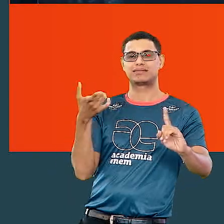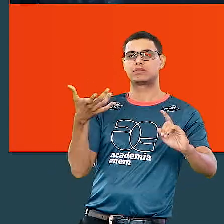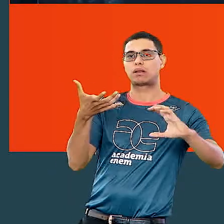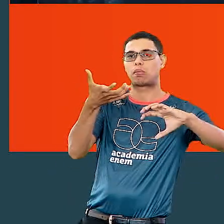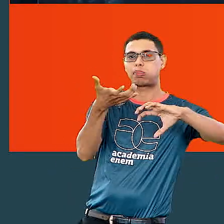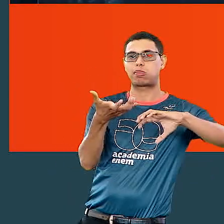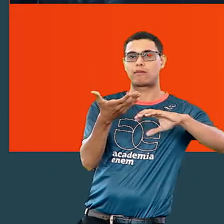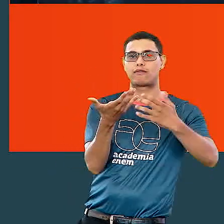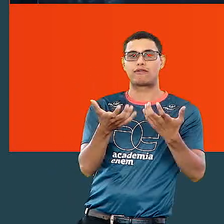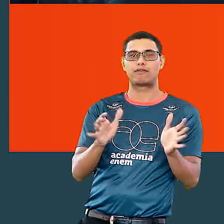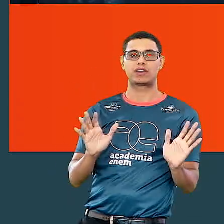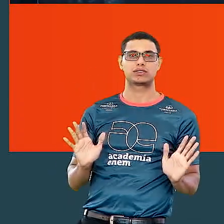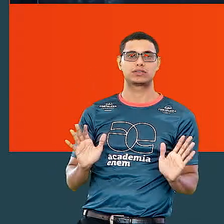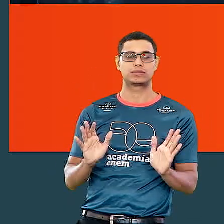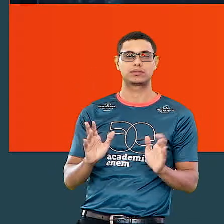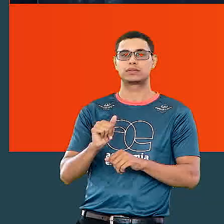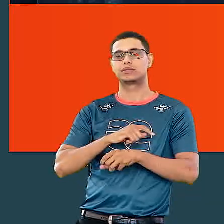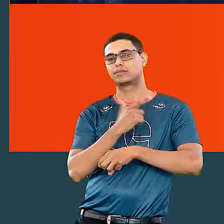E terceira coisa.